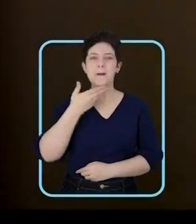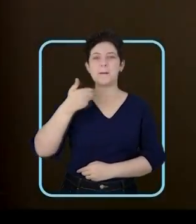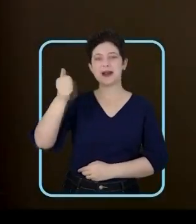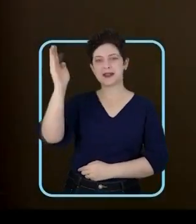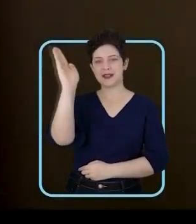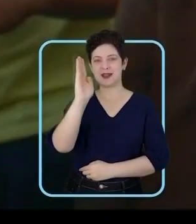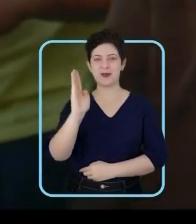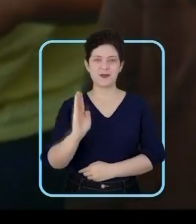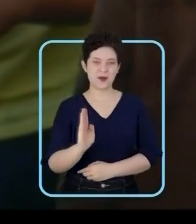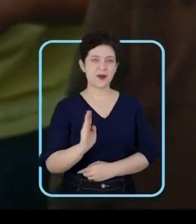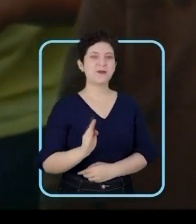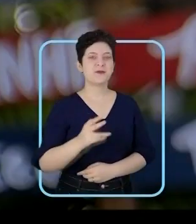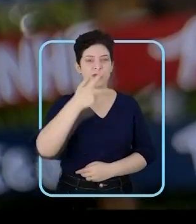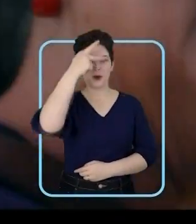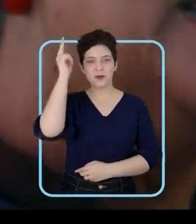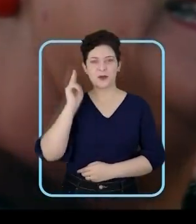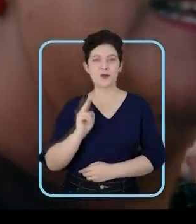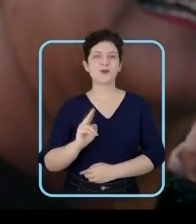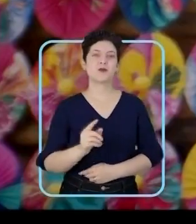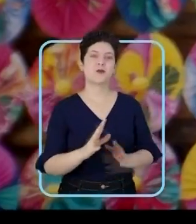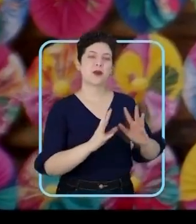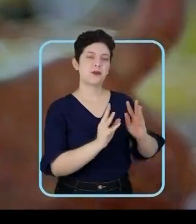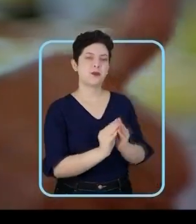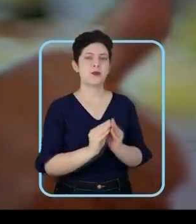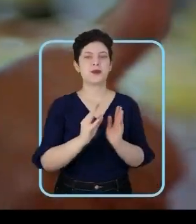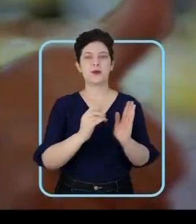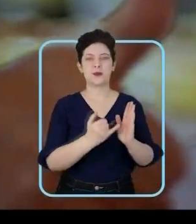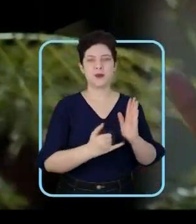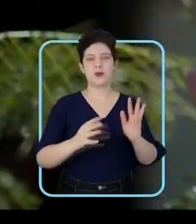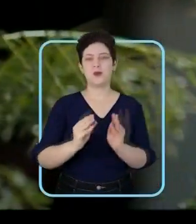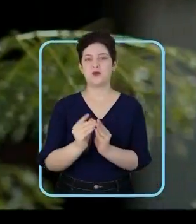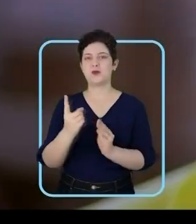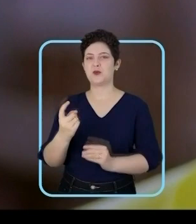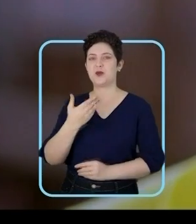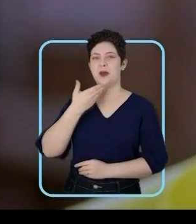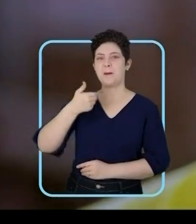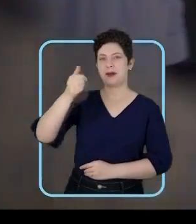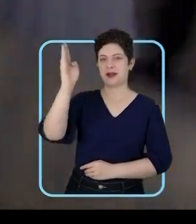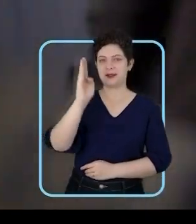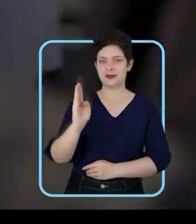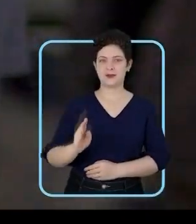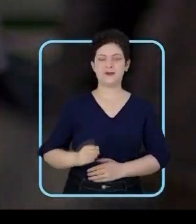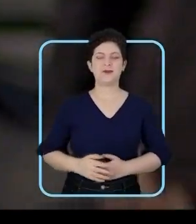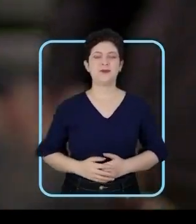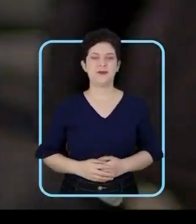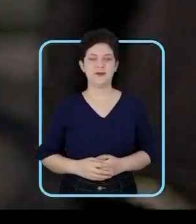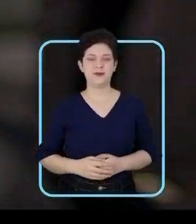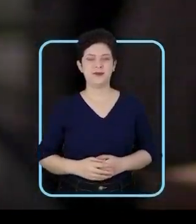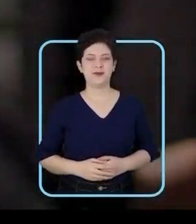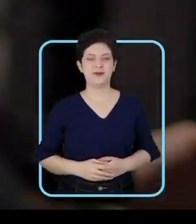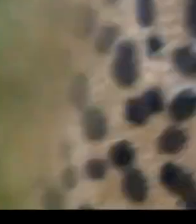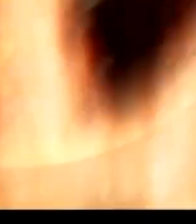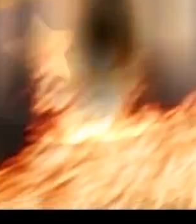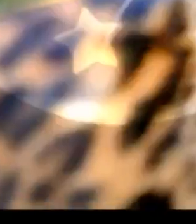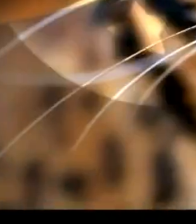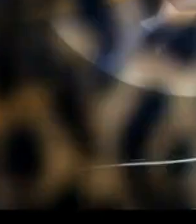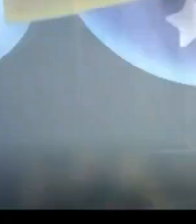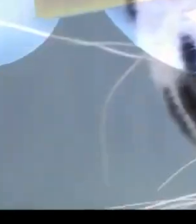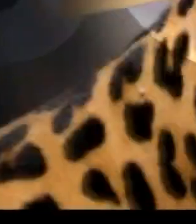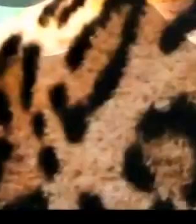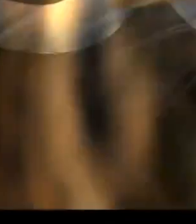só, pro Brasil ficar melhor. Soraya é o imposto só, pro Brasil ficar